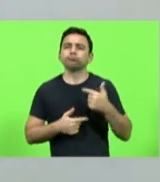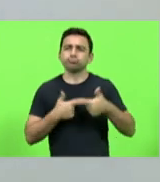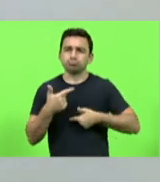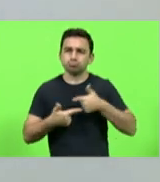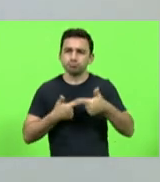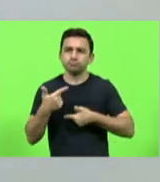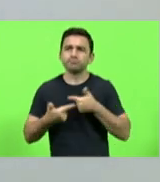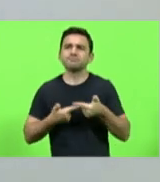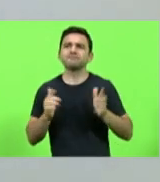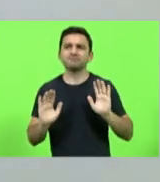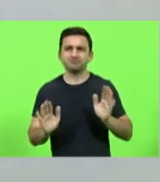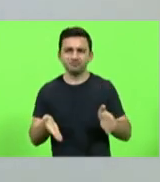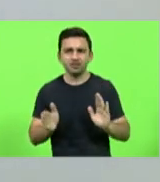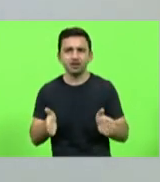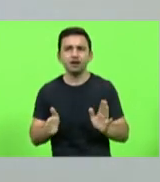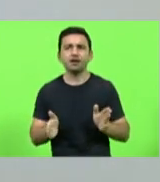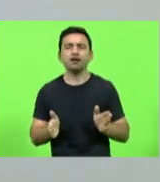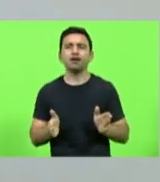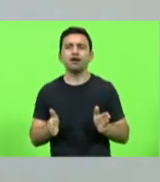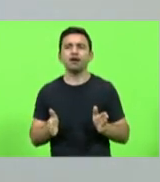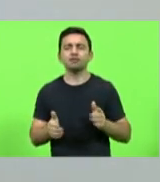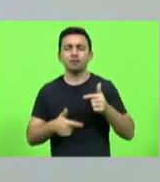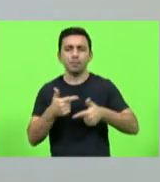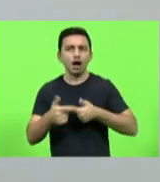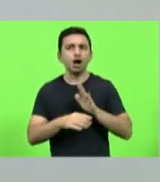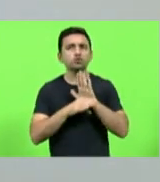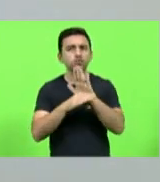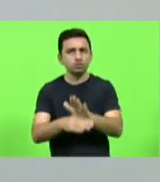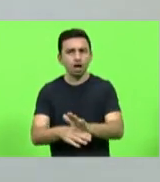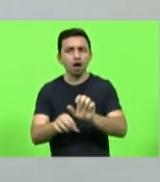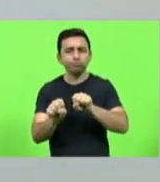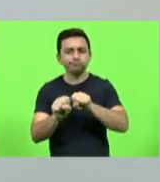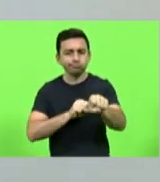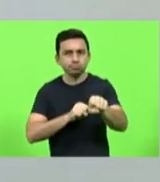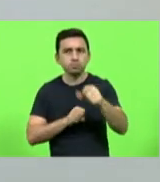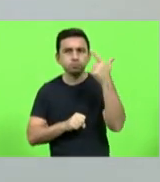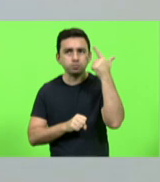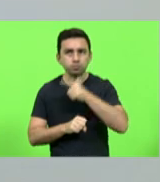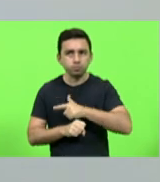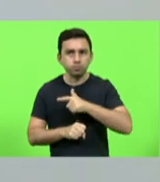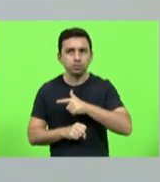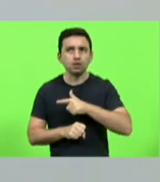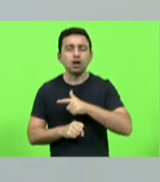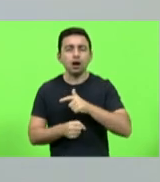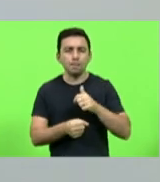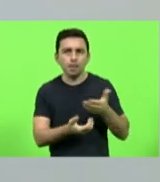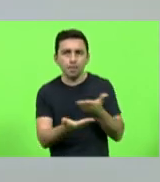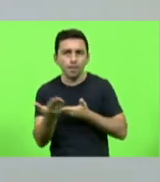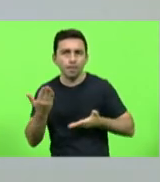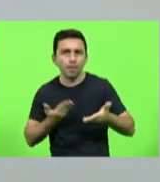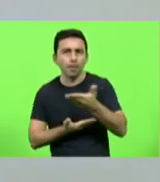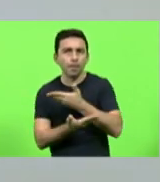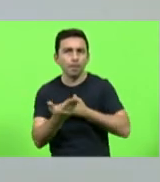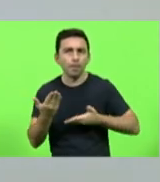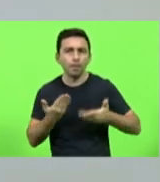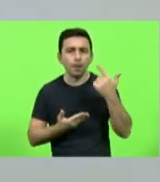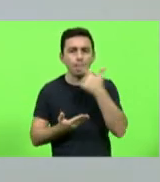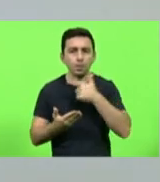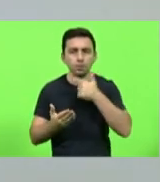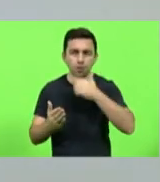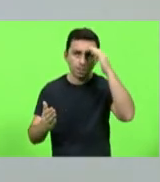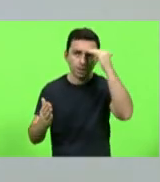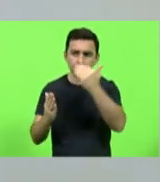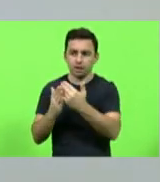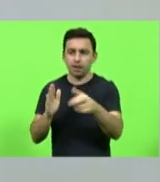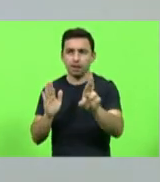sido realizado no sentido de nos capacitarmos para colaborarmos com a regulamentação da